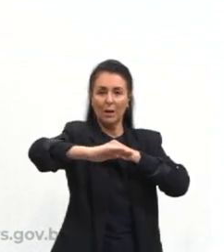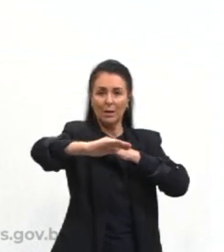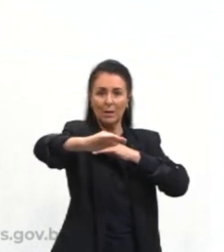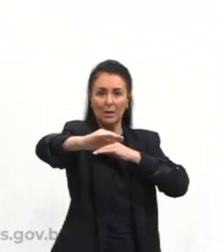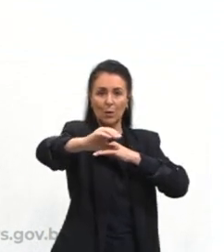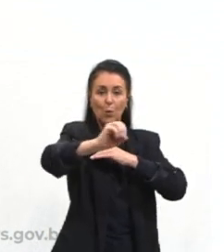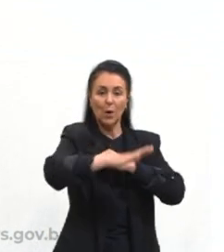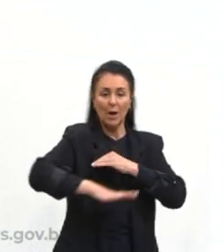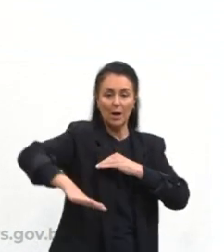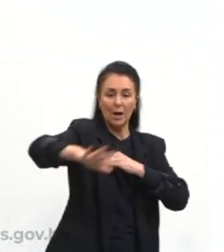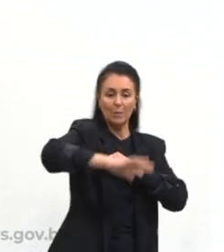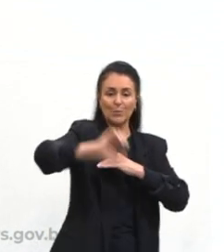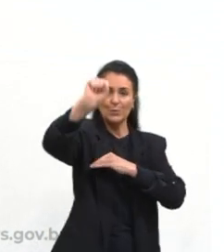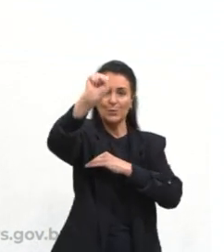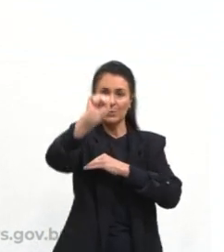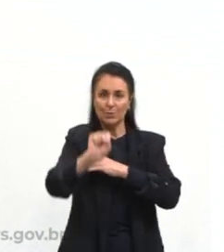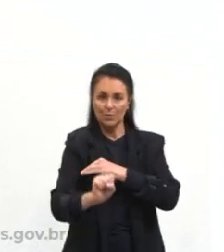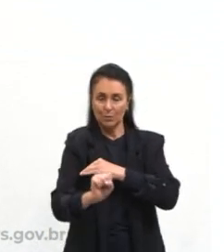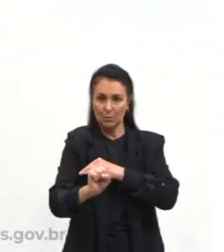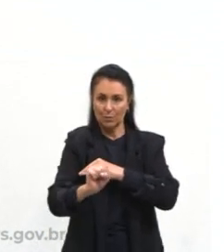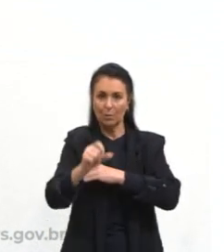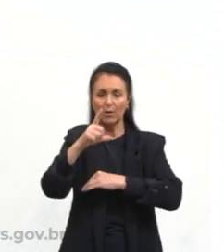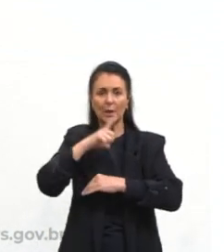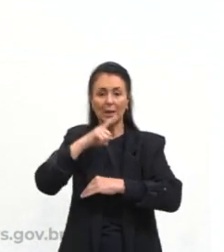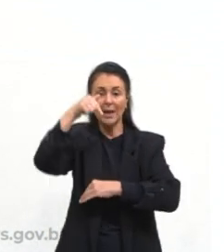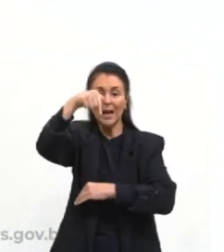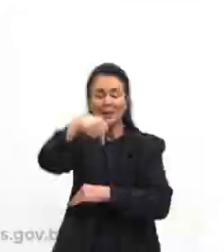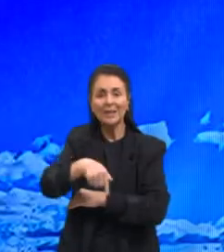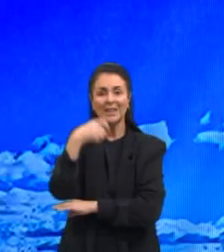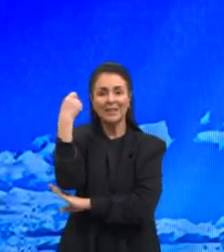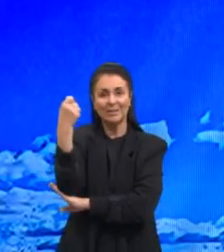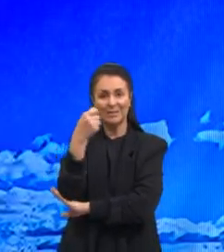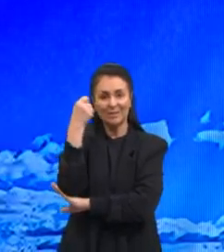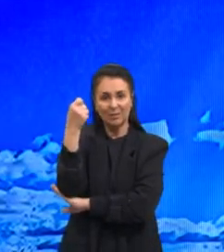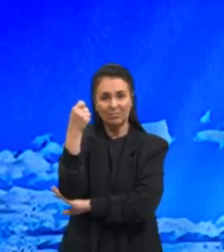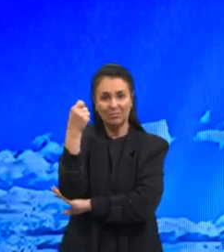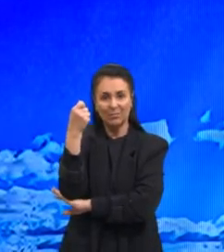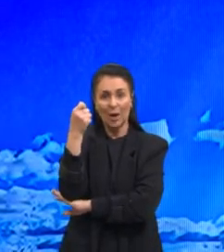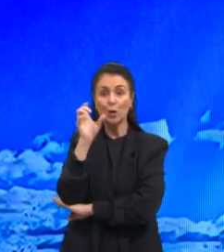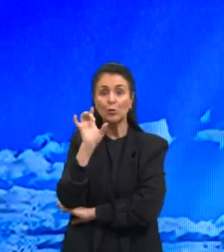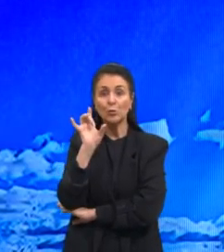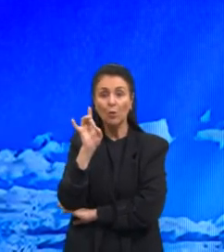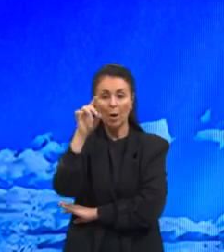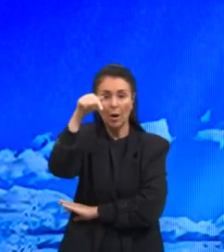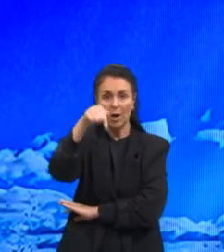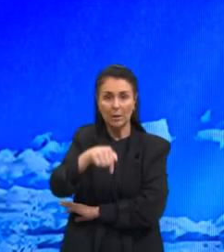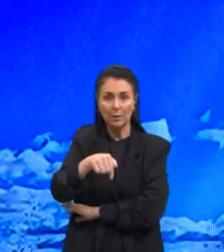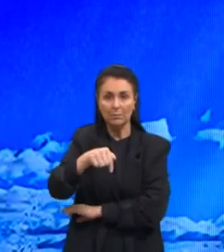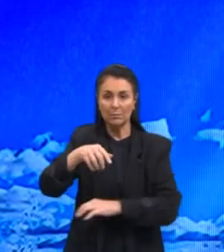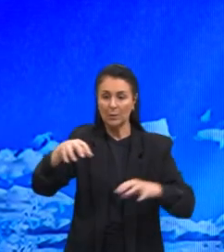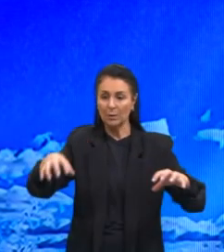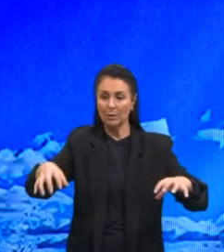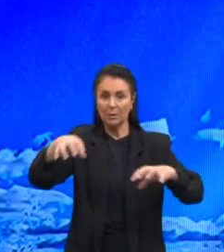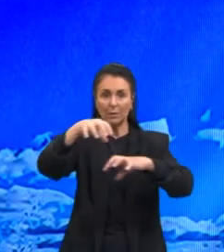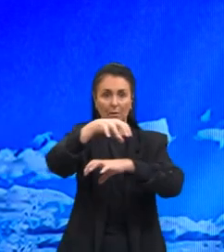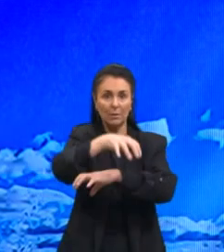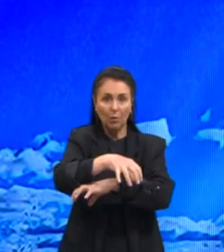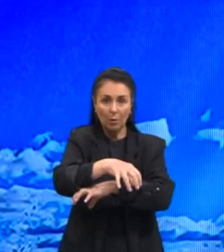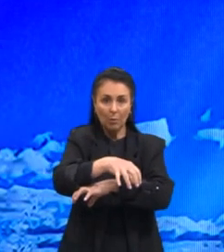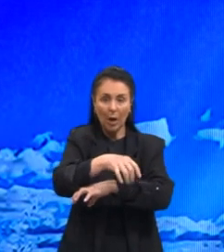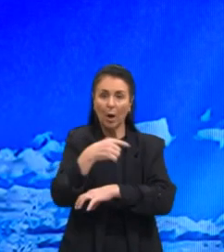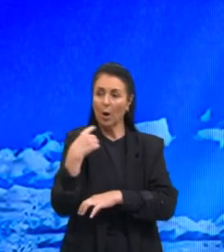sulinos né os campos do Sul que tem aqui só no Rio Grande do Sul tá a gurizada é o único bioma que é restrita a um